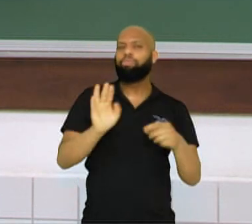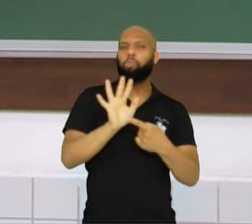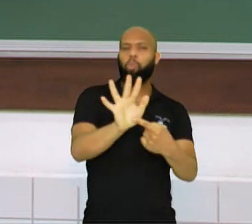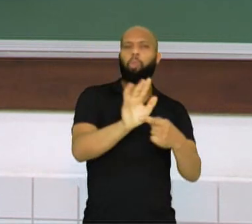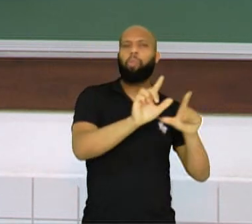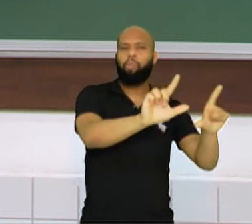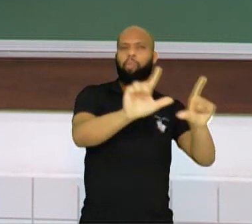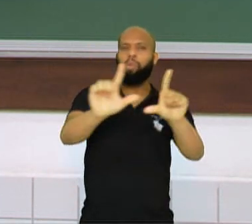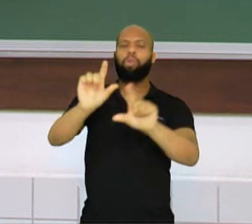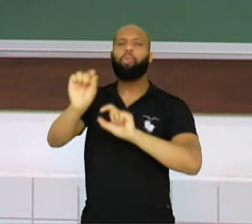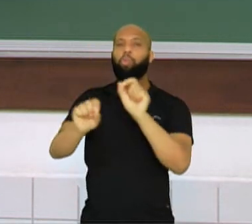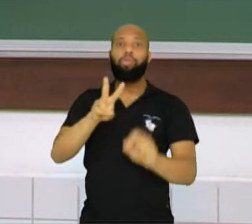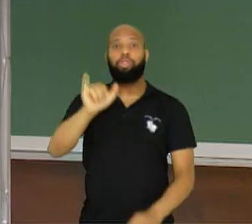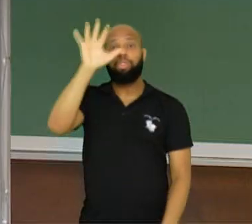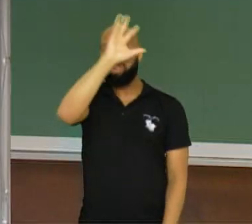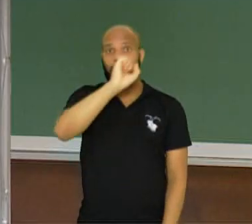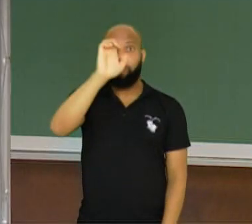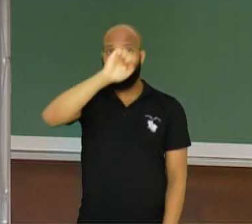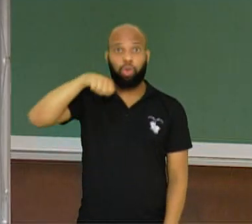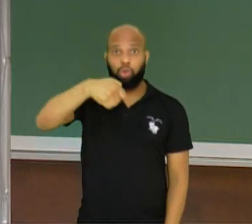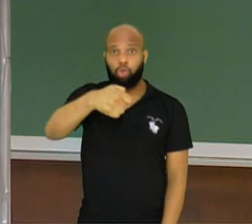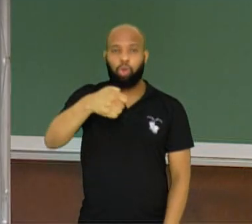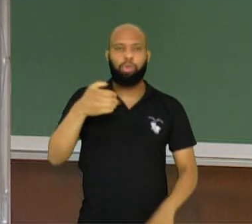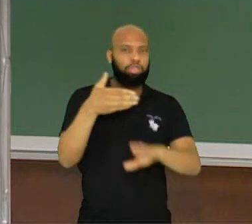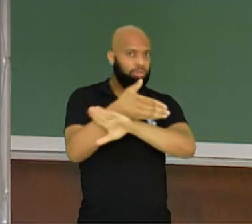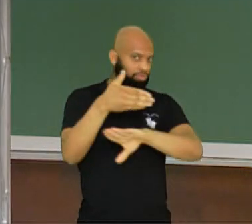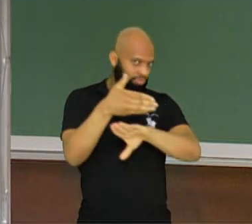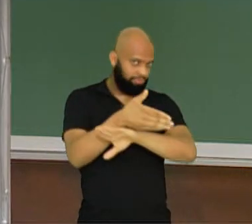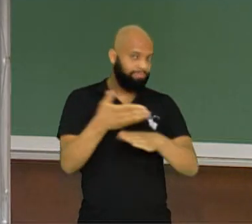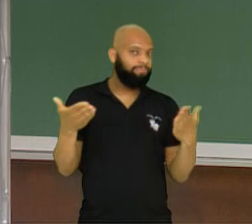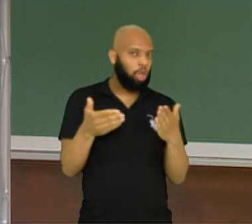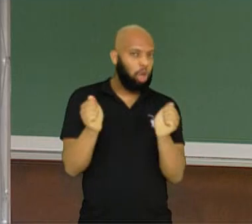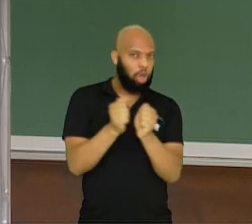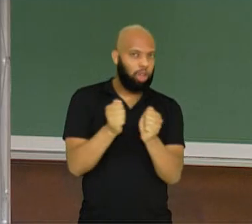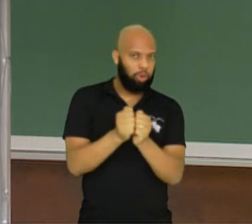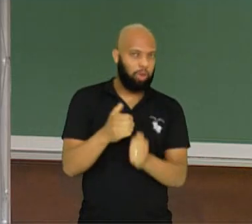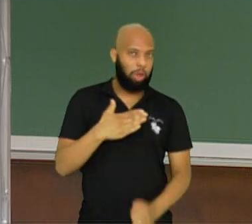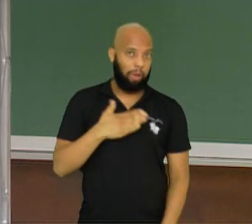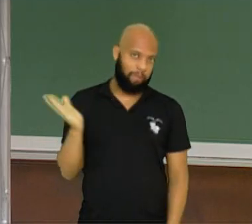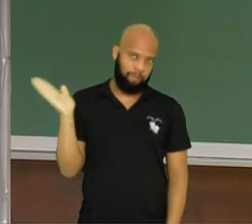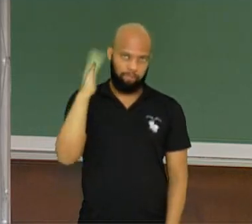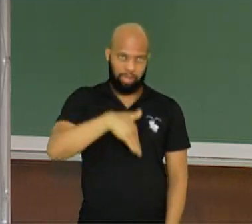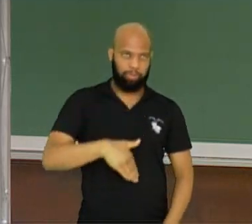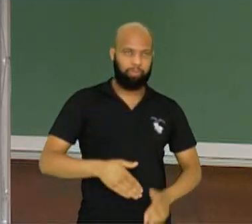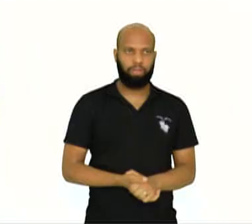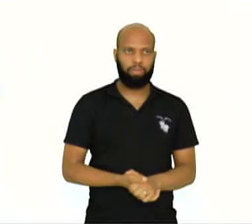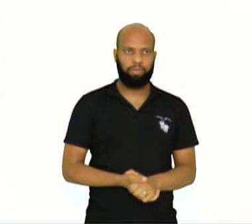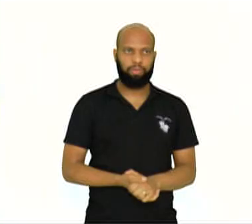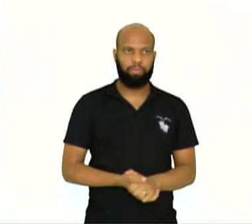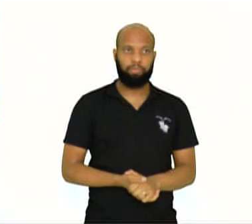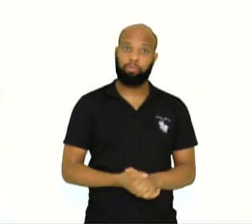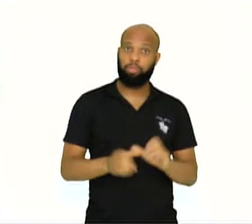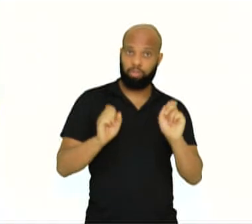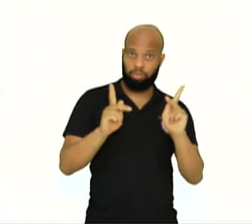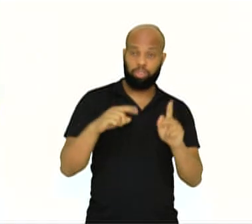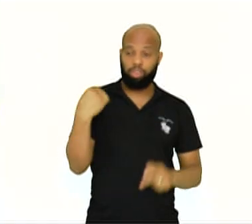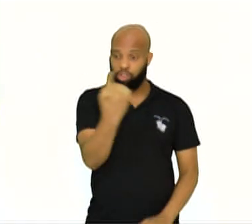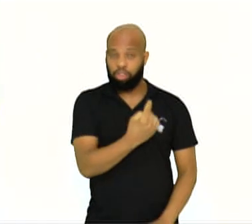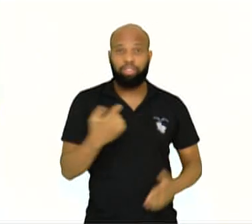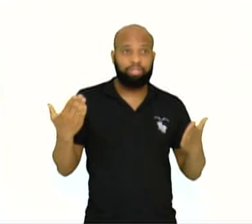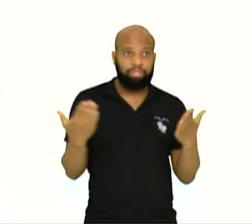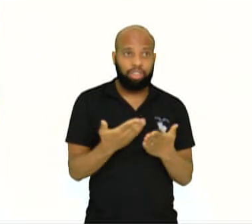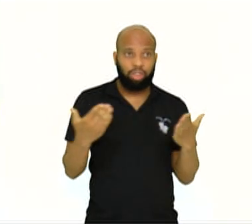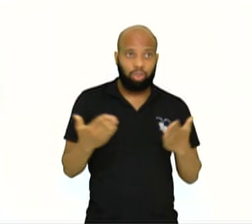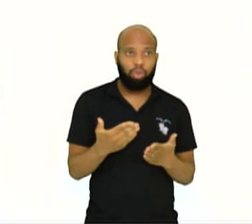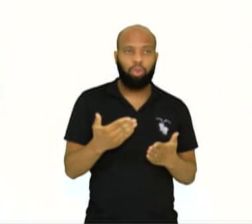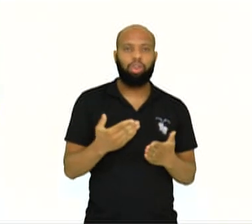O que a gente vai aprender sobre essas fontes materiais que estão dentro do museu? Bom, e a gente está aqui em